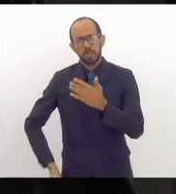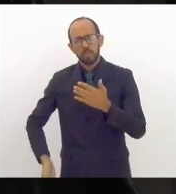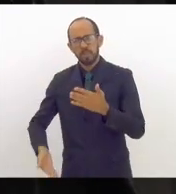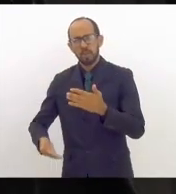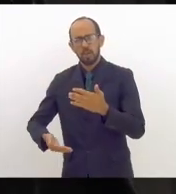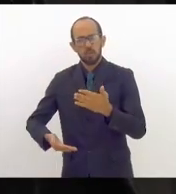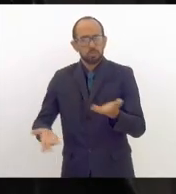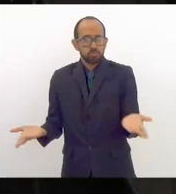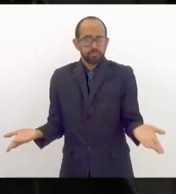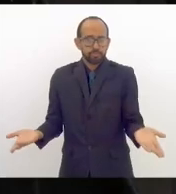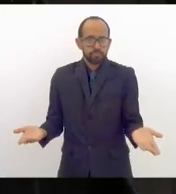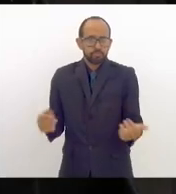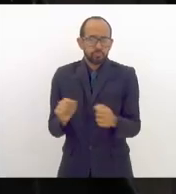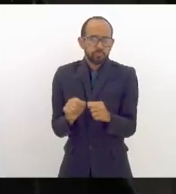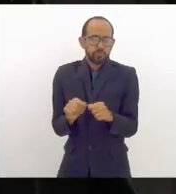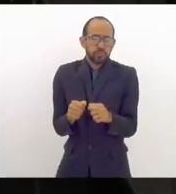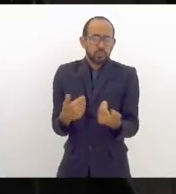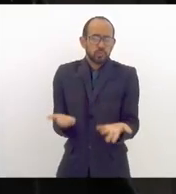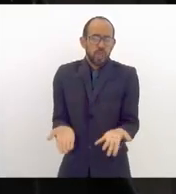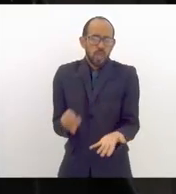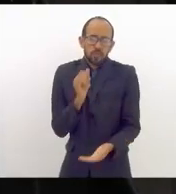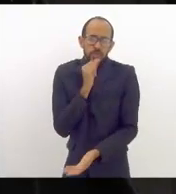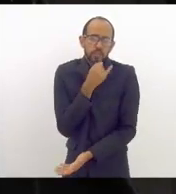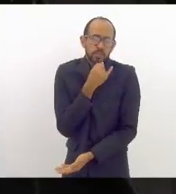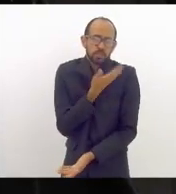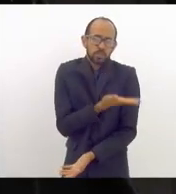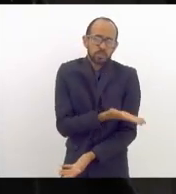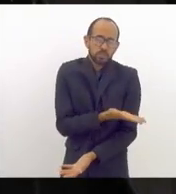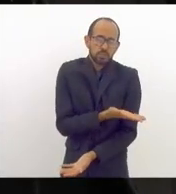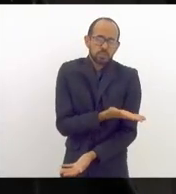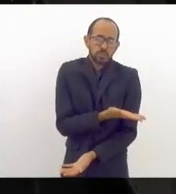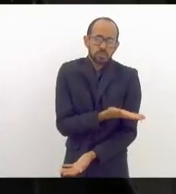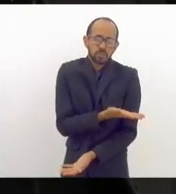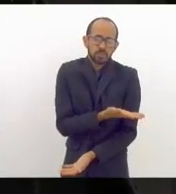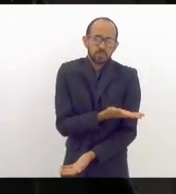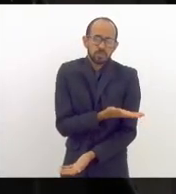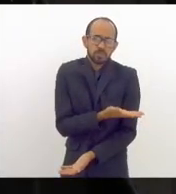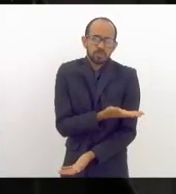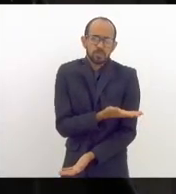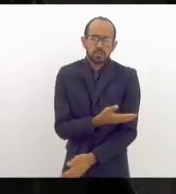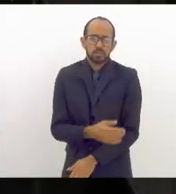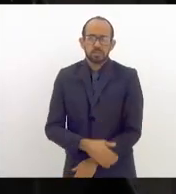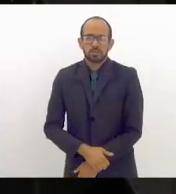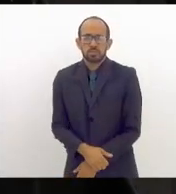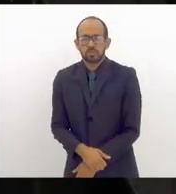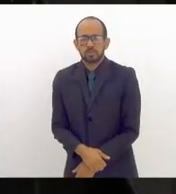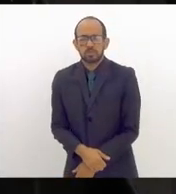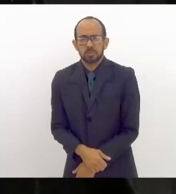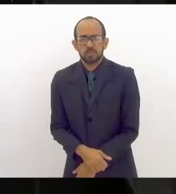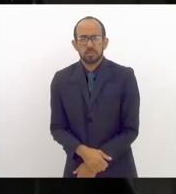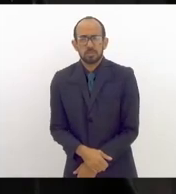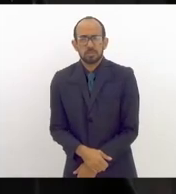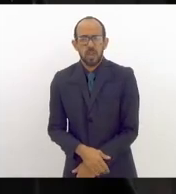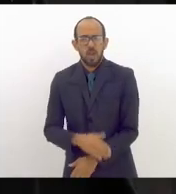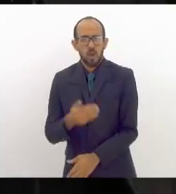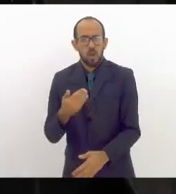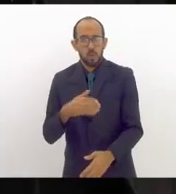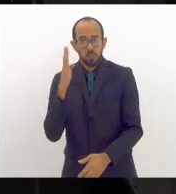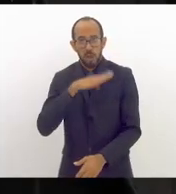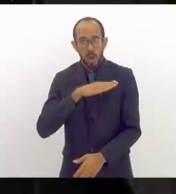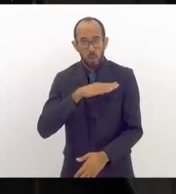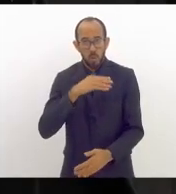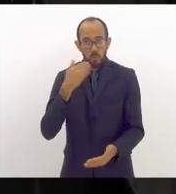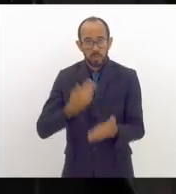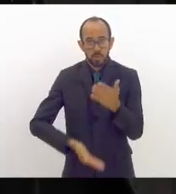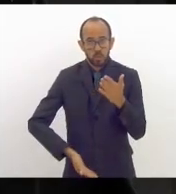funciona Quem ganhou comemora celebra quem perdeu lambe as feridas o mal perdedor